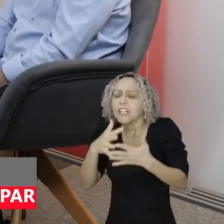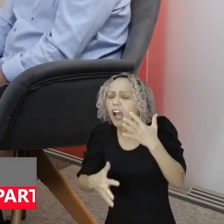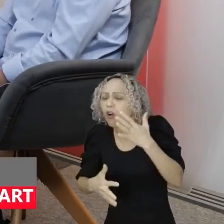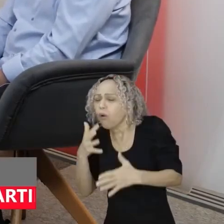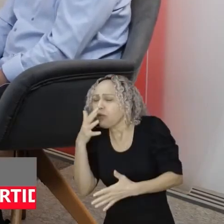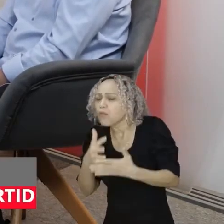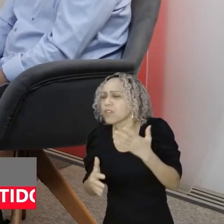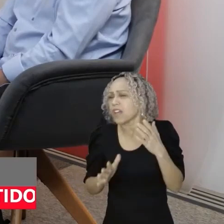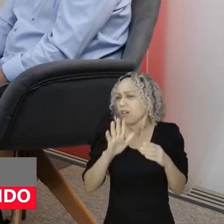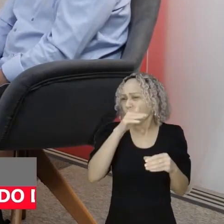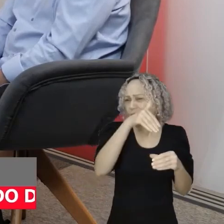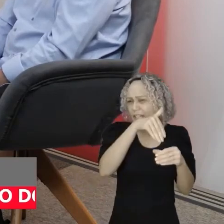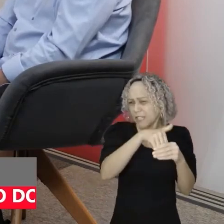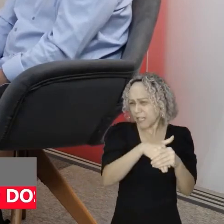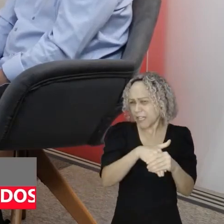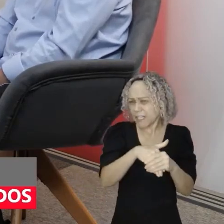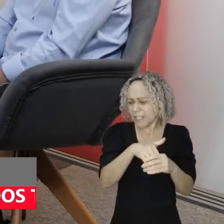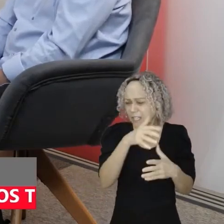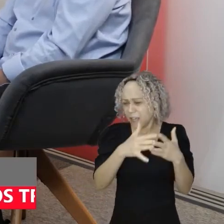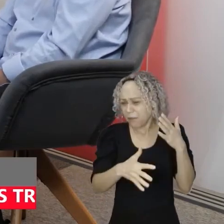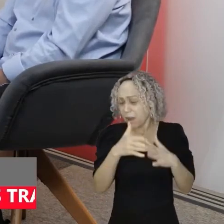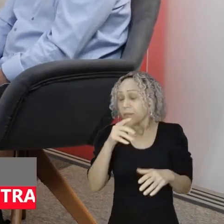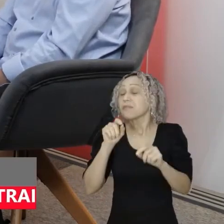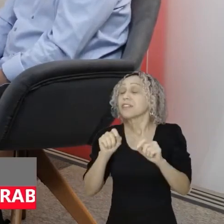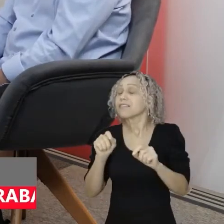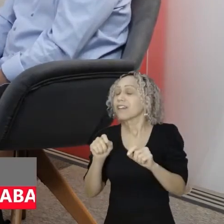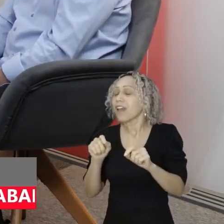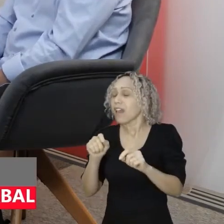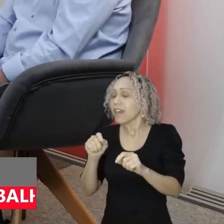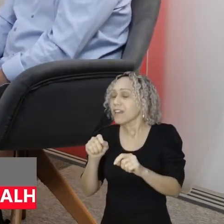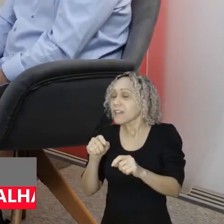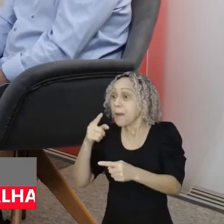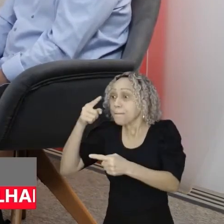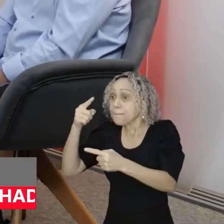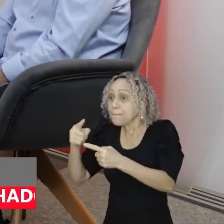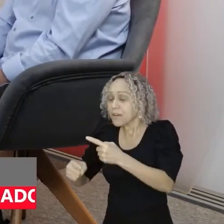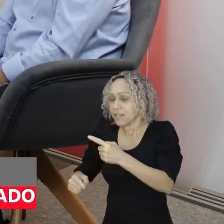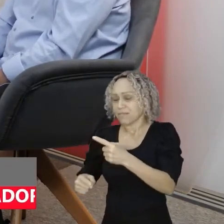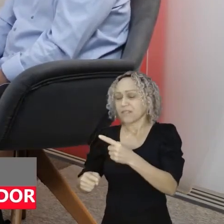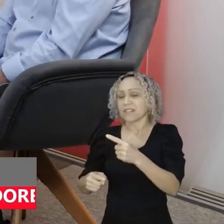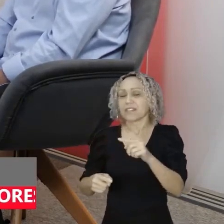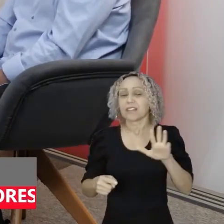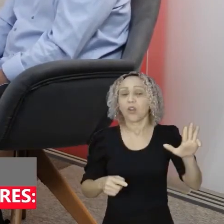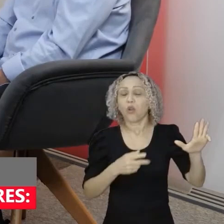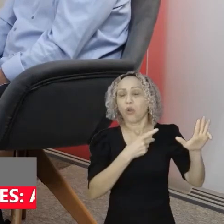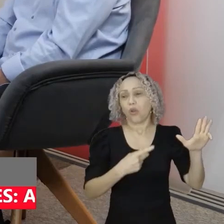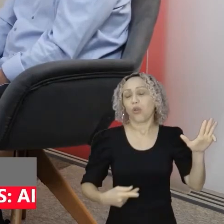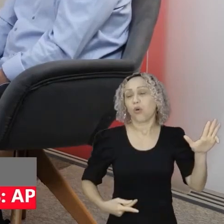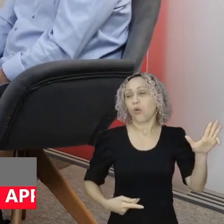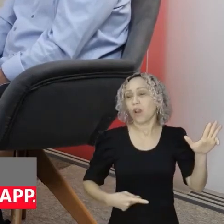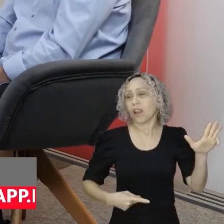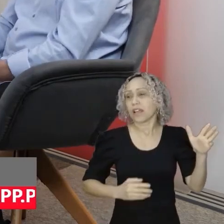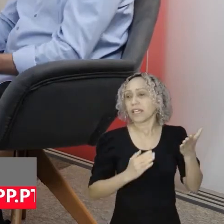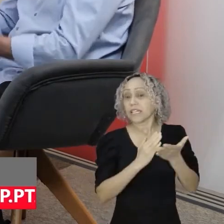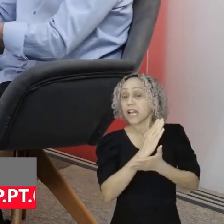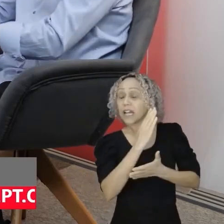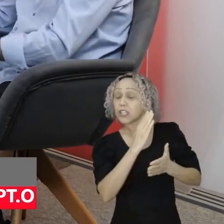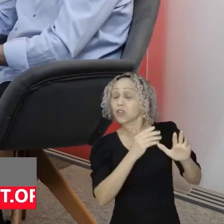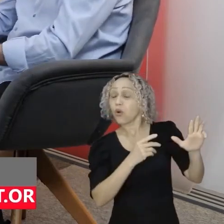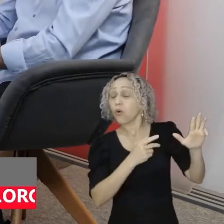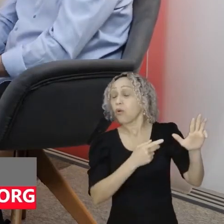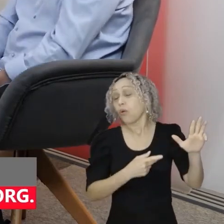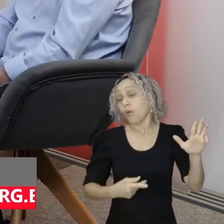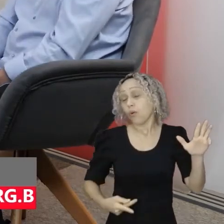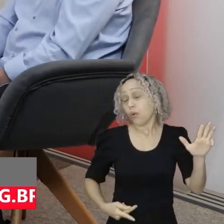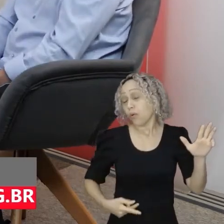importante. Foi uma ação também muito rápida do presidente Lula, assim que foi feita a intervenção na Polícia Militar, que não agiu